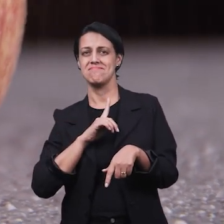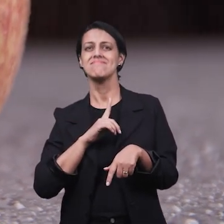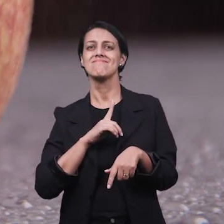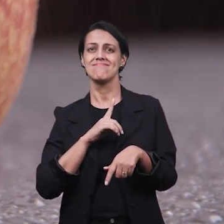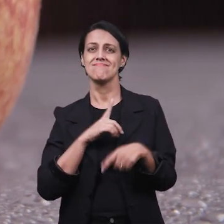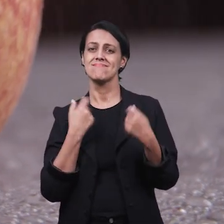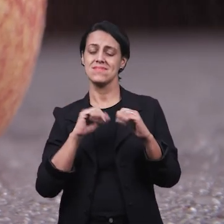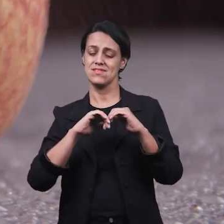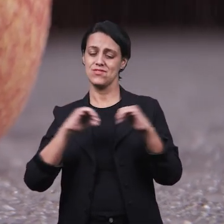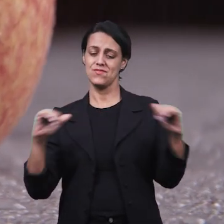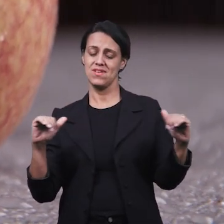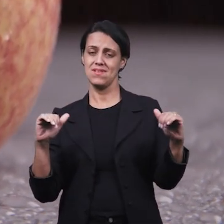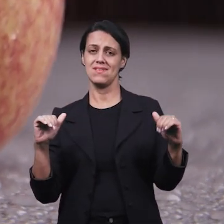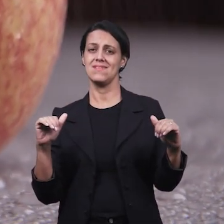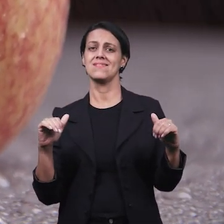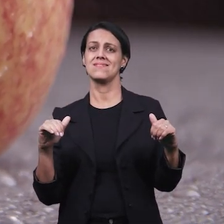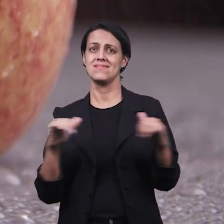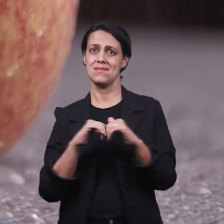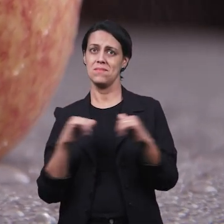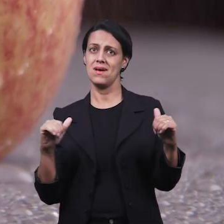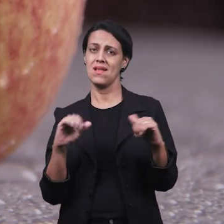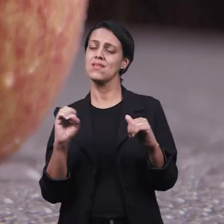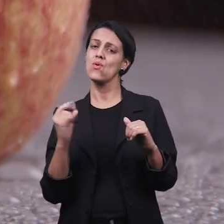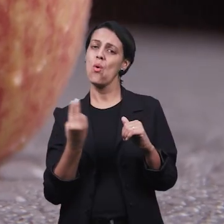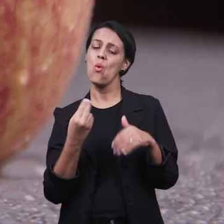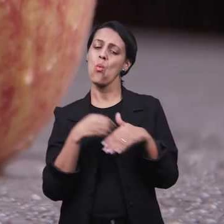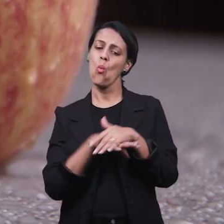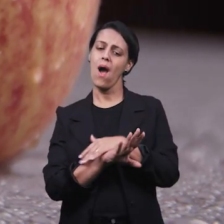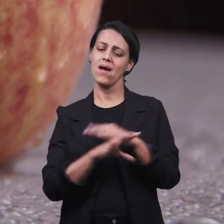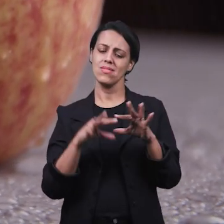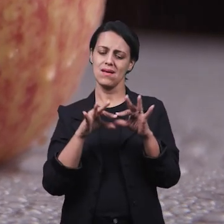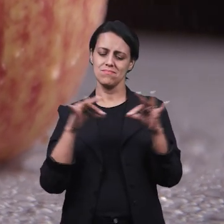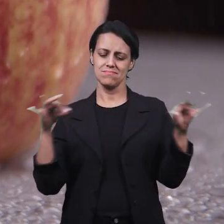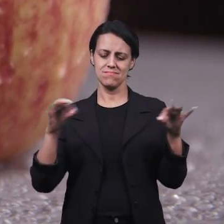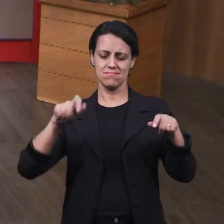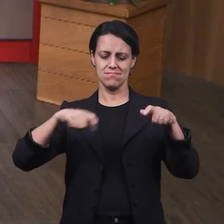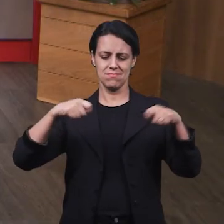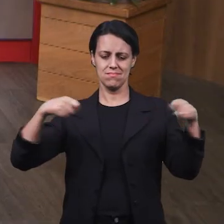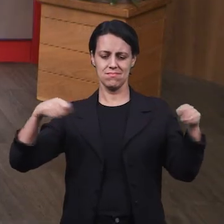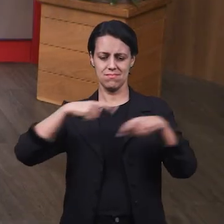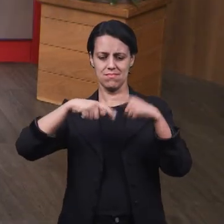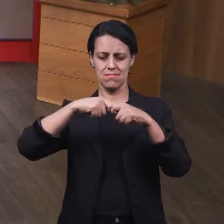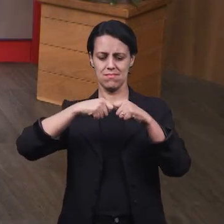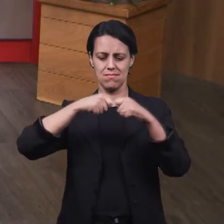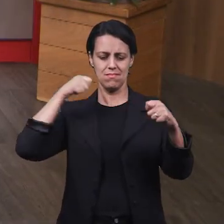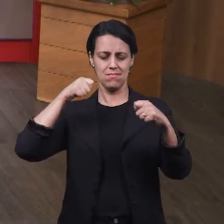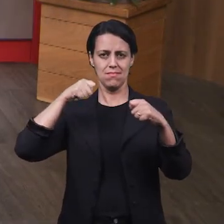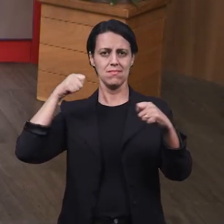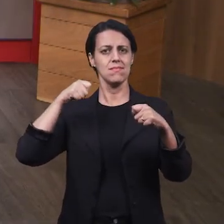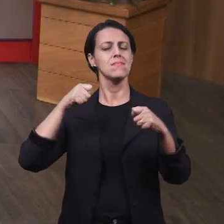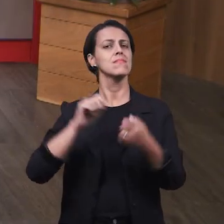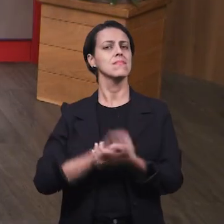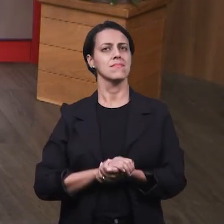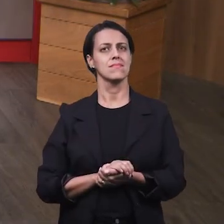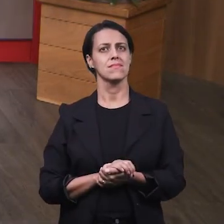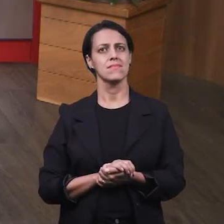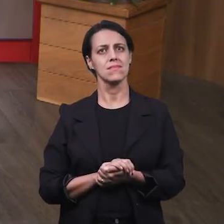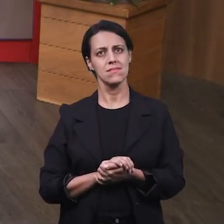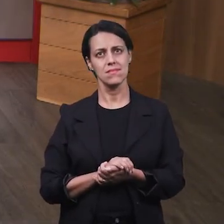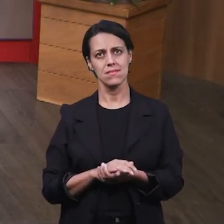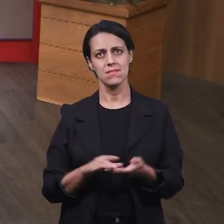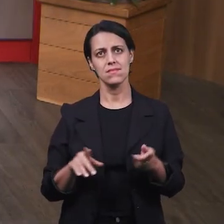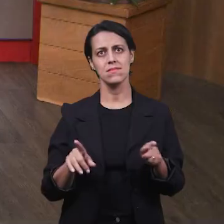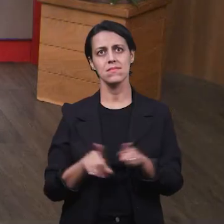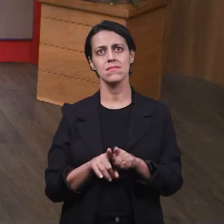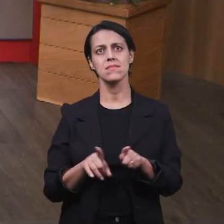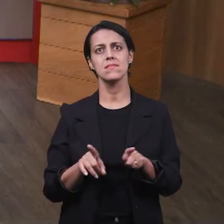armazene essas frutas na geladeira em saquinhos hermeticamente fechados, que impeçam a emissão desse gás.